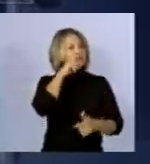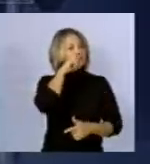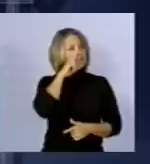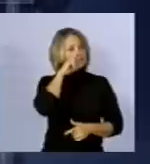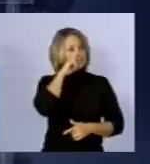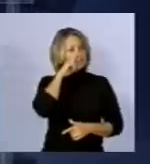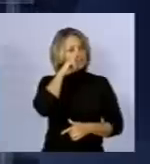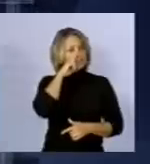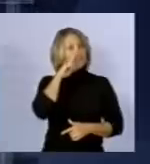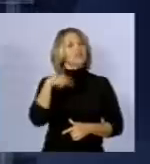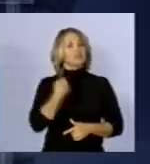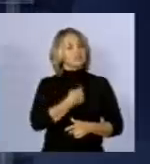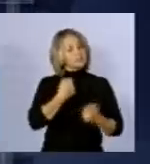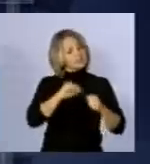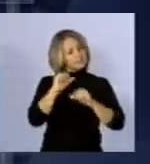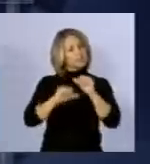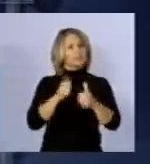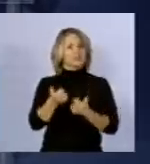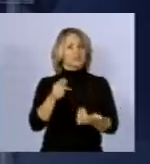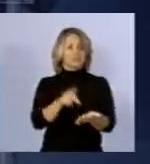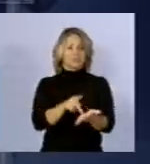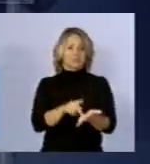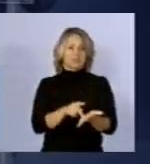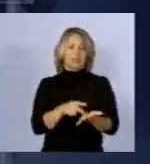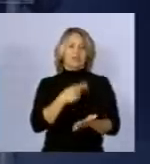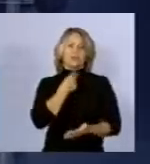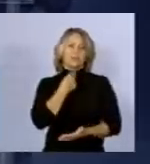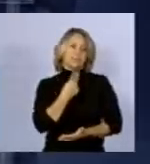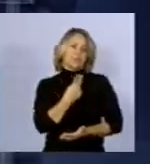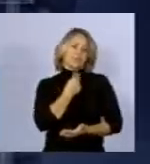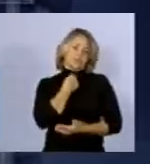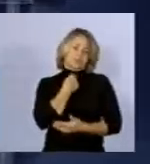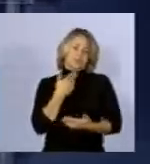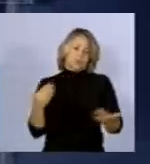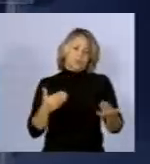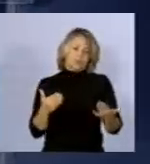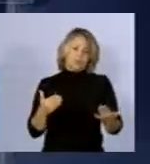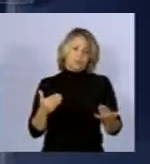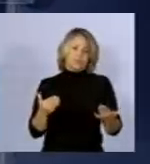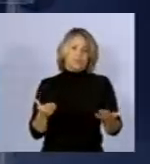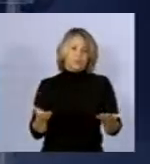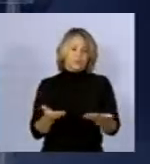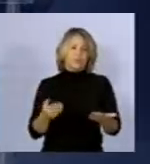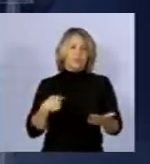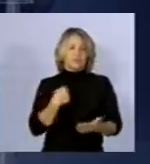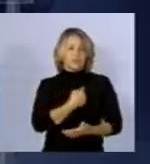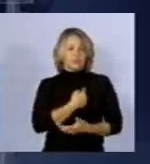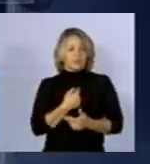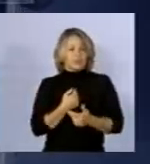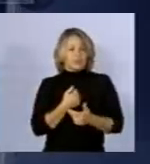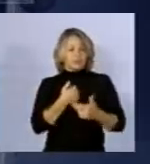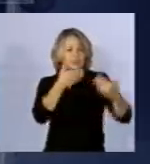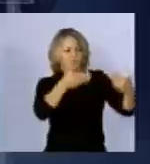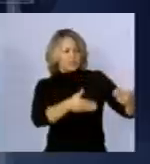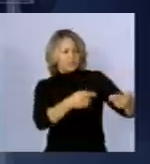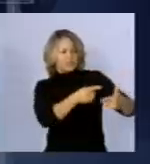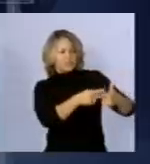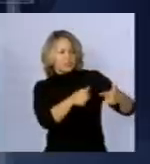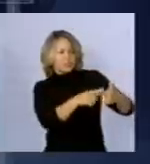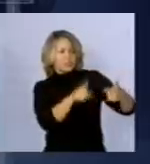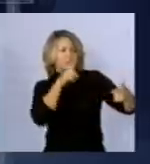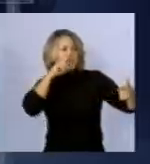a a gente tem que tomar alguma Providência quanto a isso não dá eh eh pra gente Face a um risco